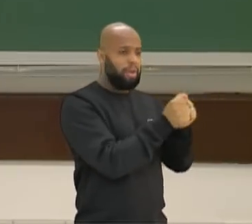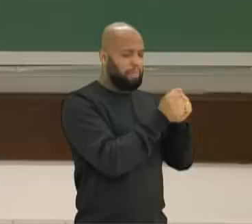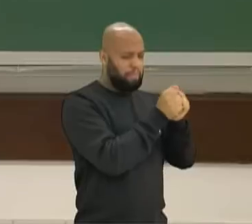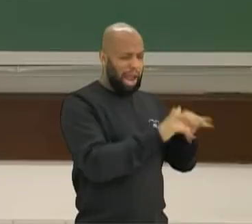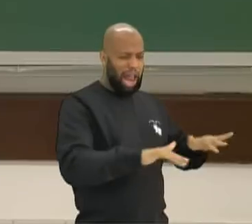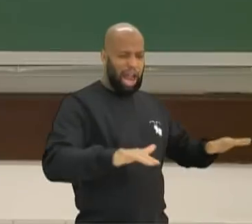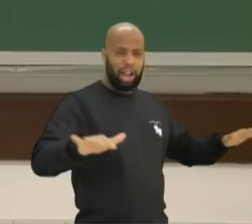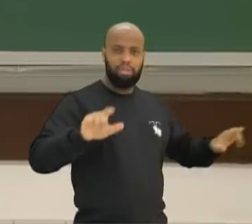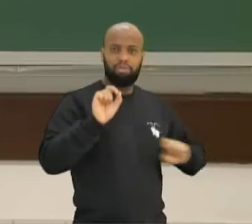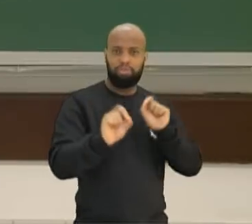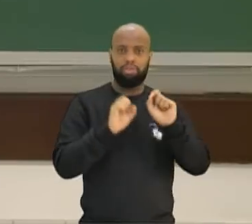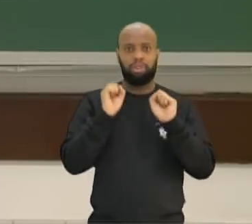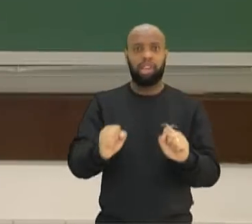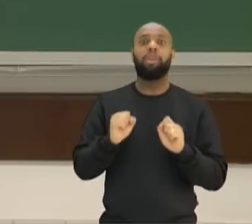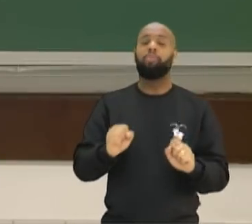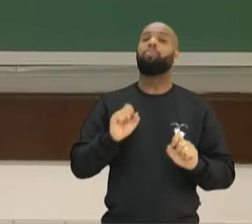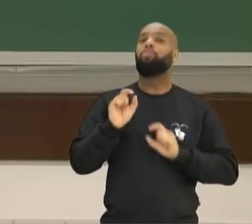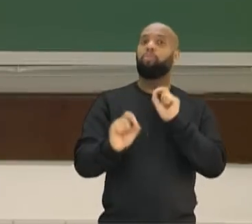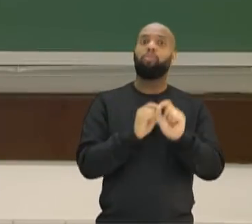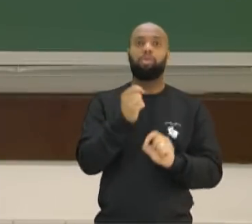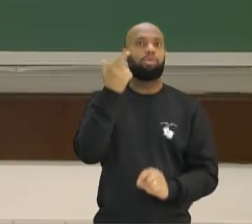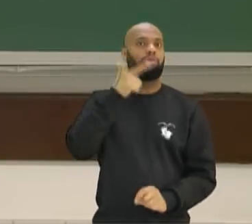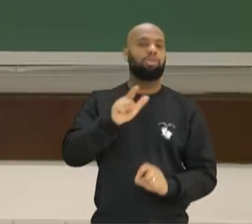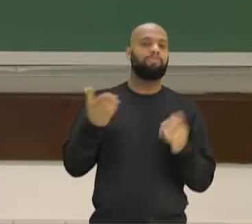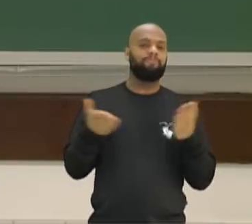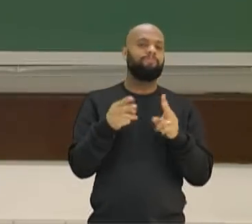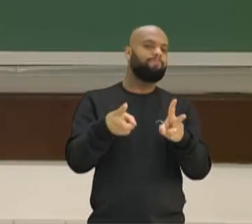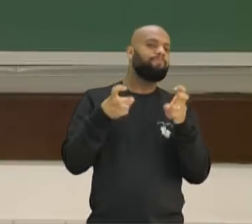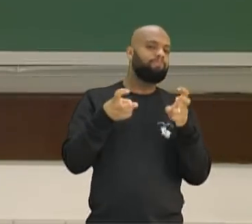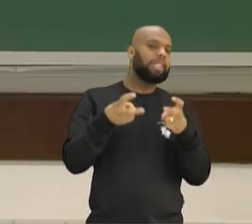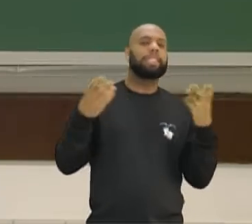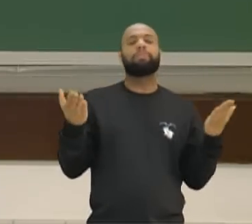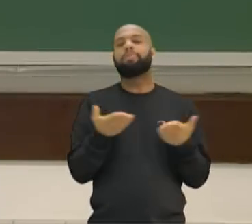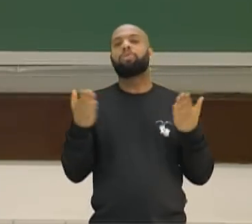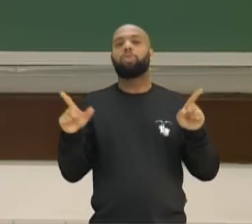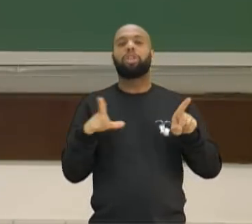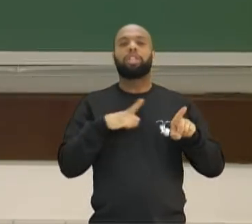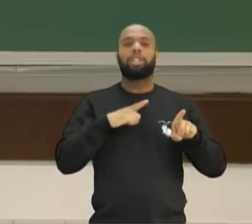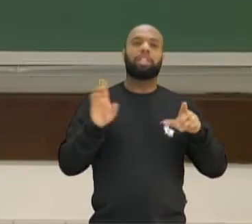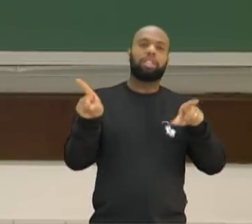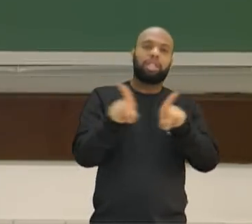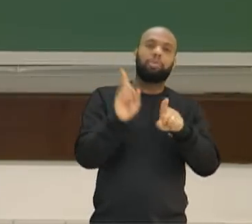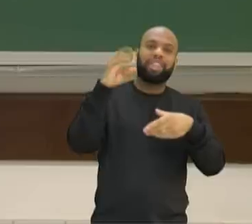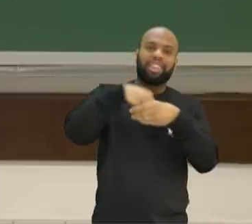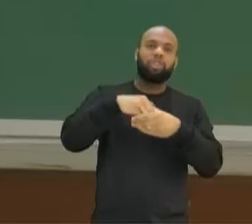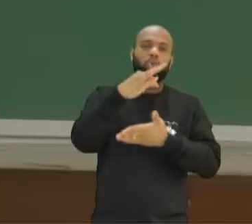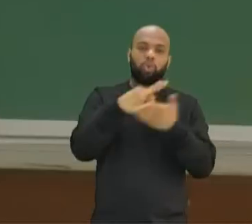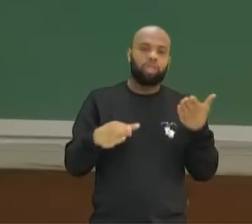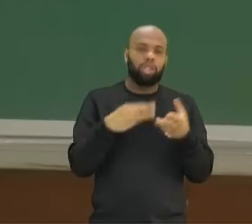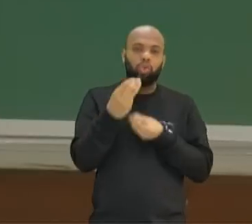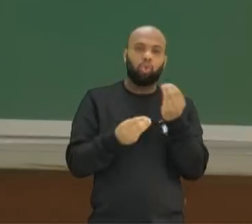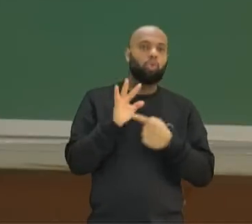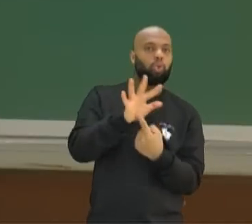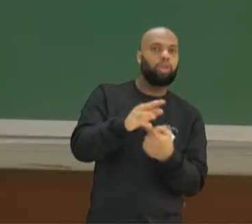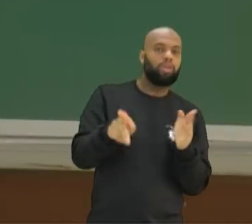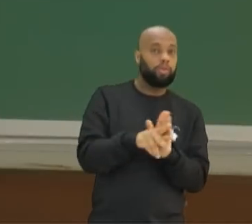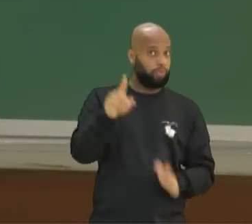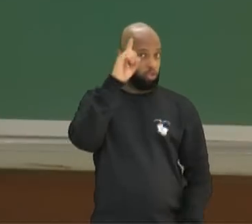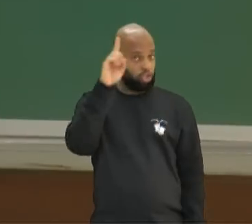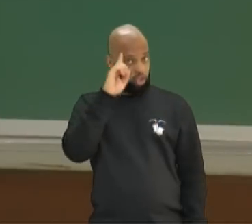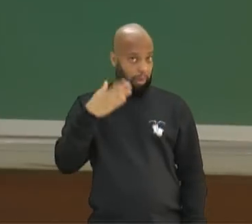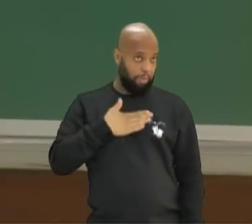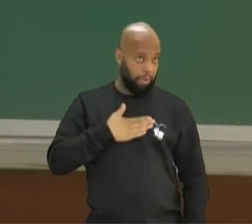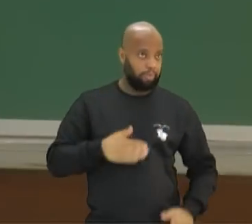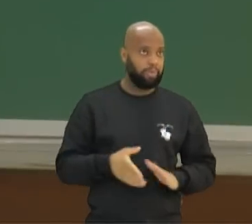será que isso pode... Como será que eu posso perceber isso no texto? Como que eu posso trazer isso para o meu dia a